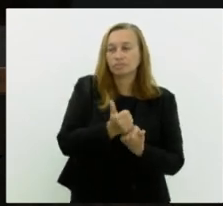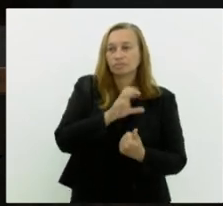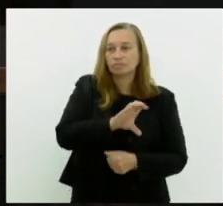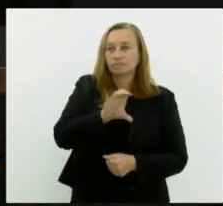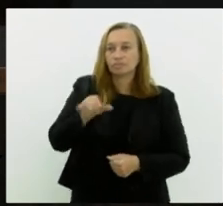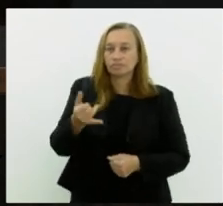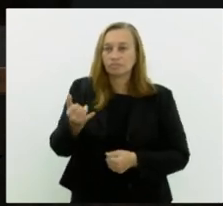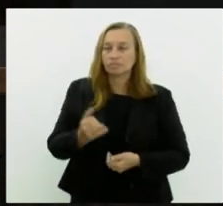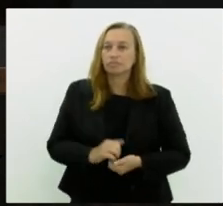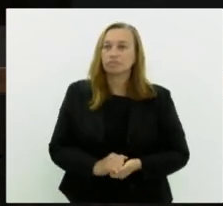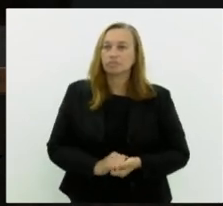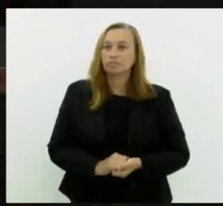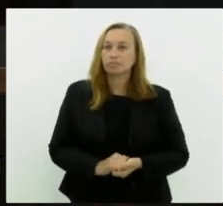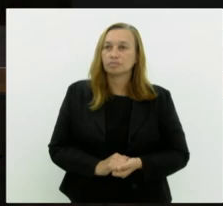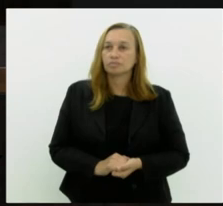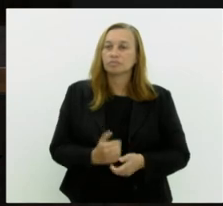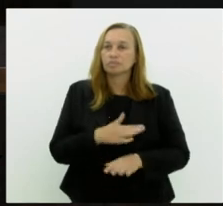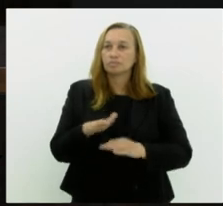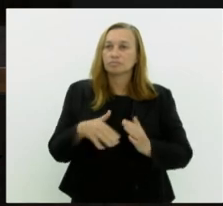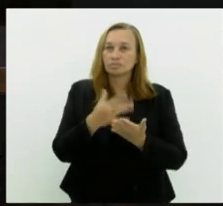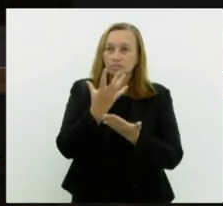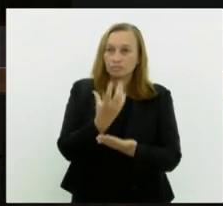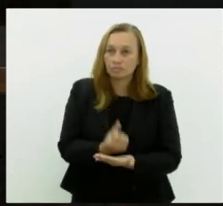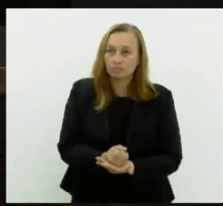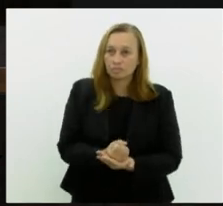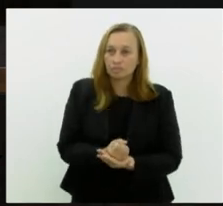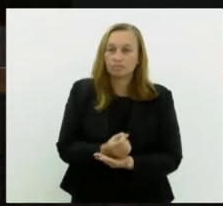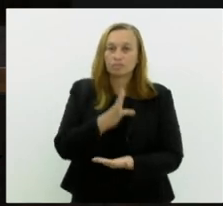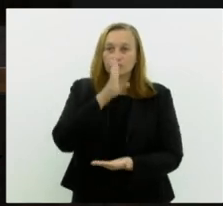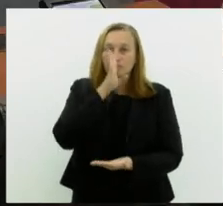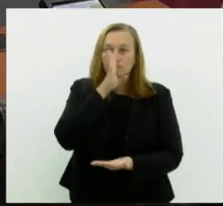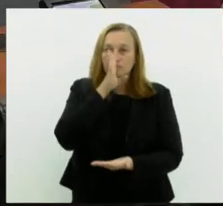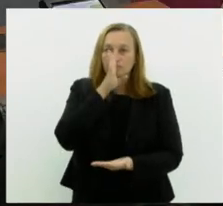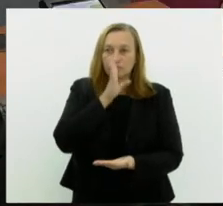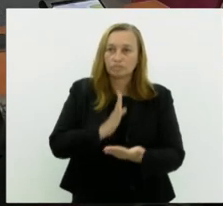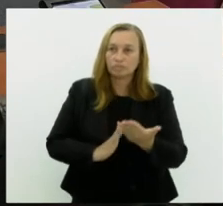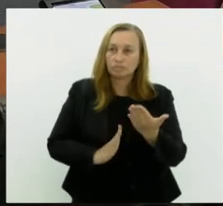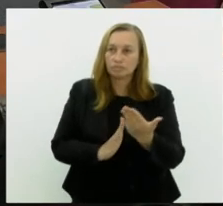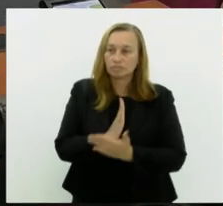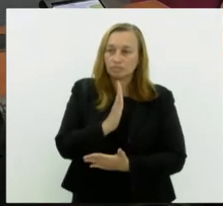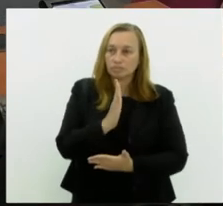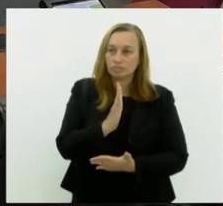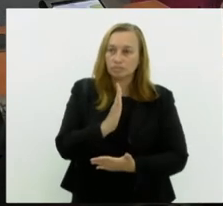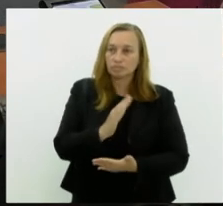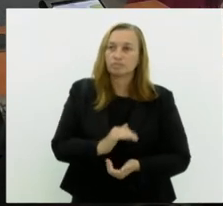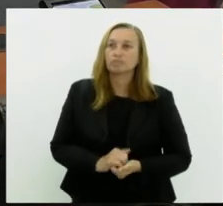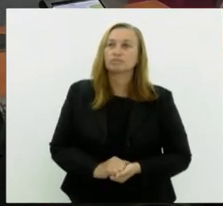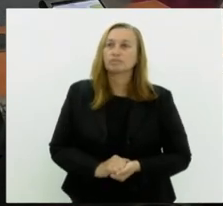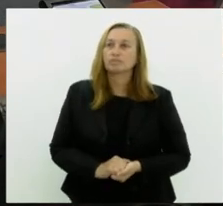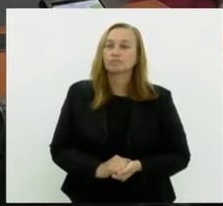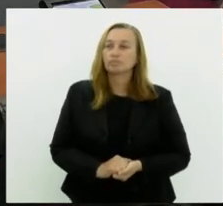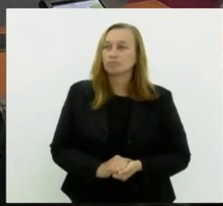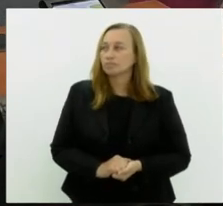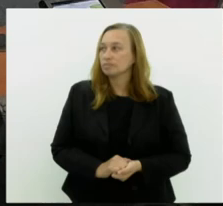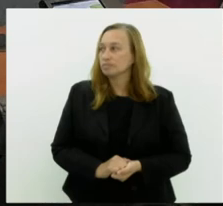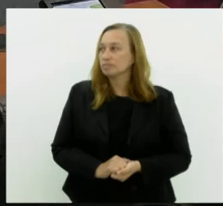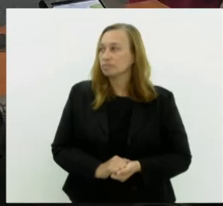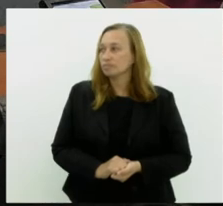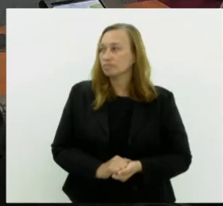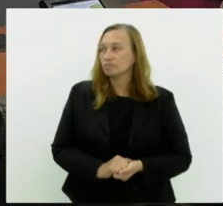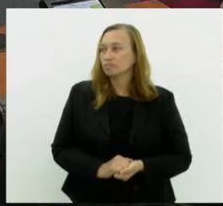CCJ. Aqueles que aprovam, permaneçam como estão, aprovado.